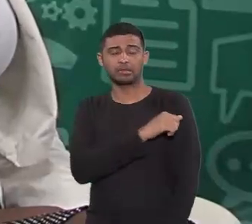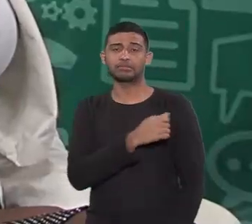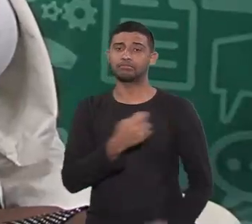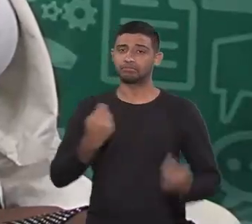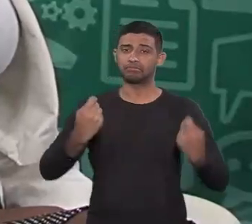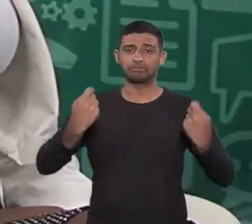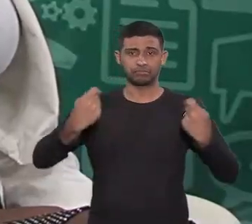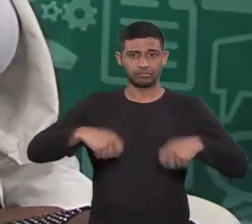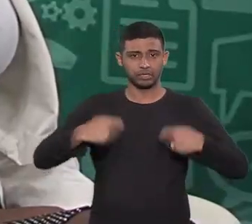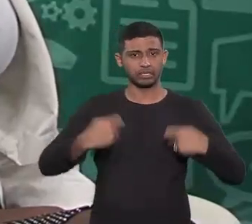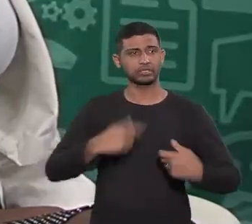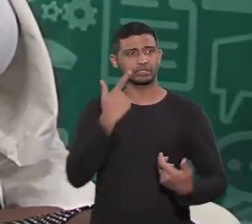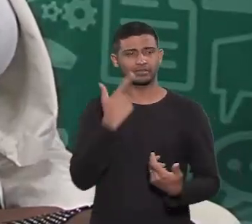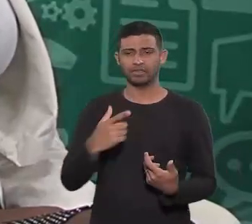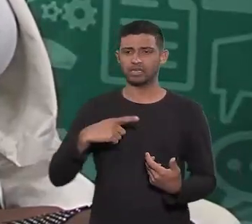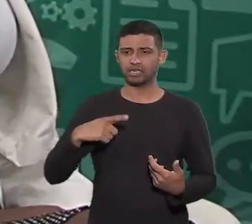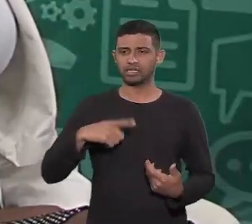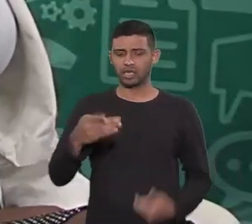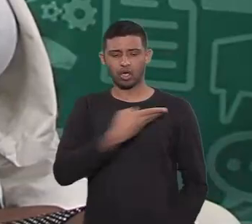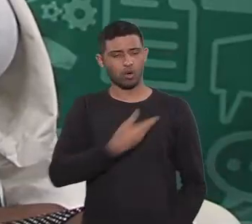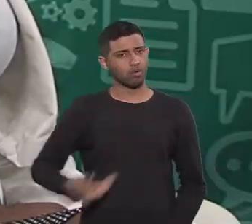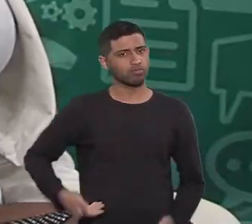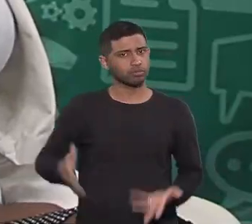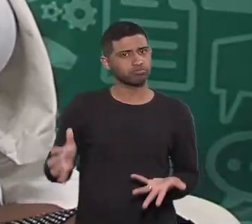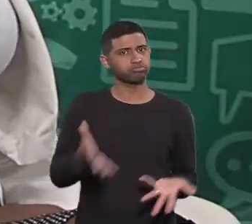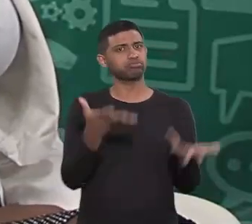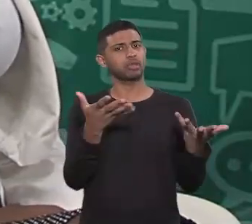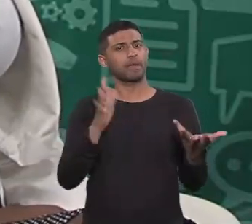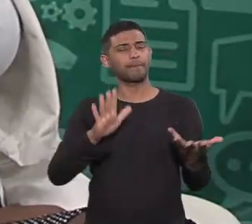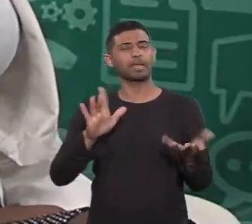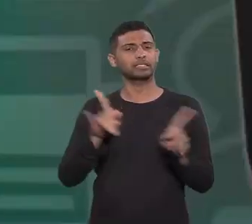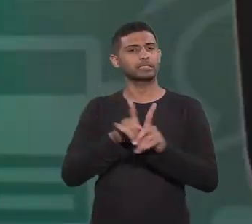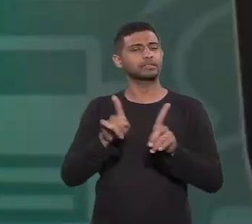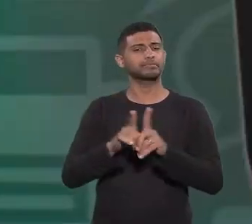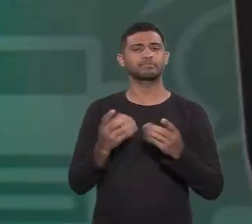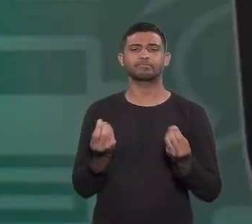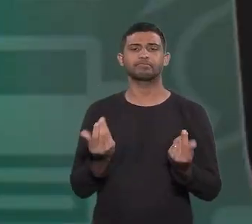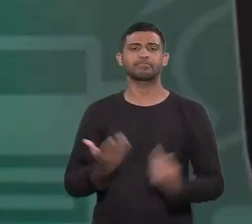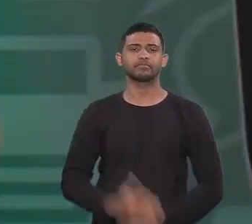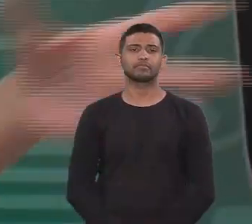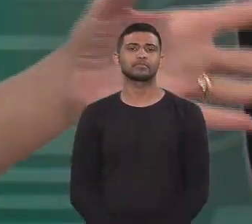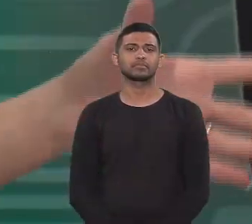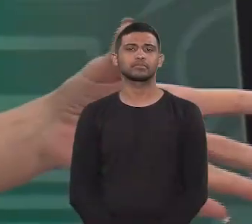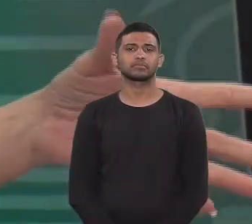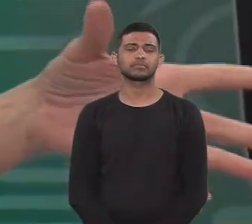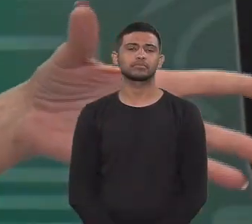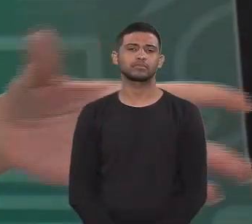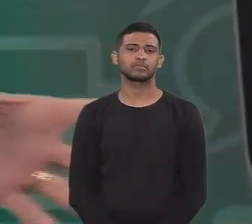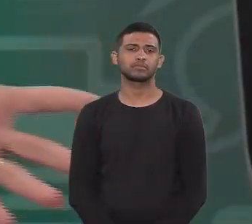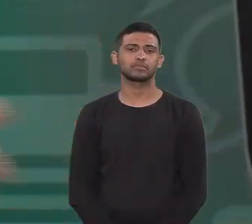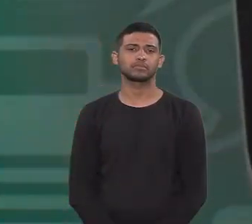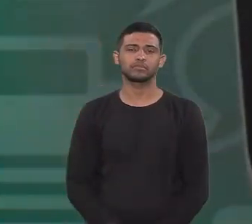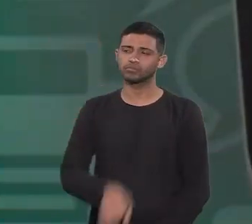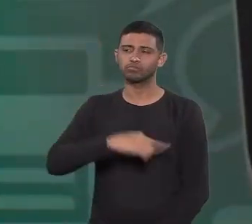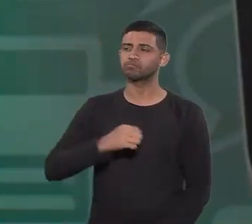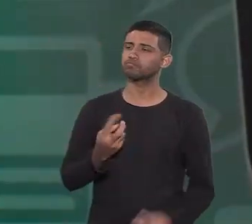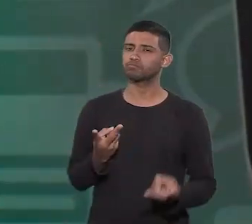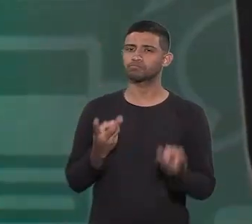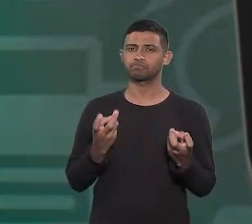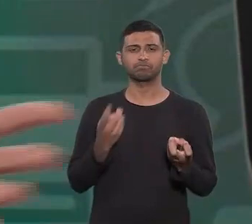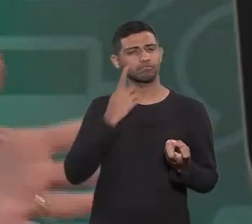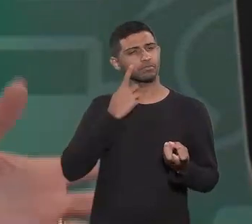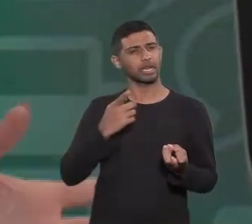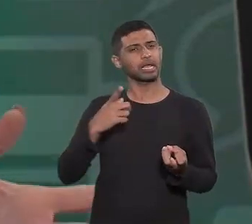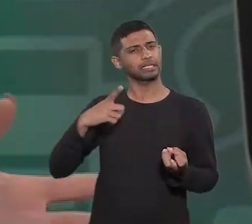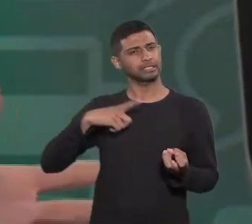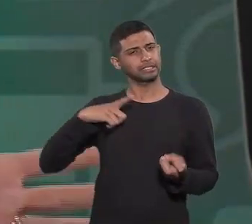preciso, além desse estímulo por parte do governo, mas é preciso também, como a gente está vendo aqui,